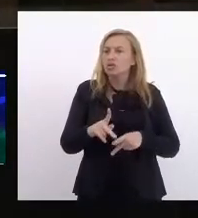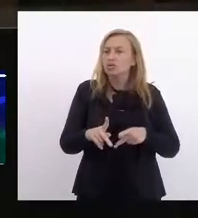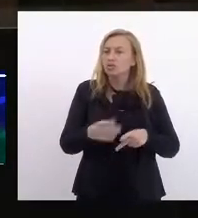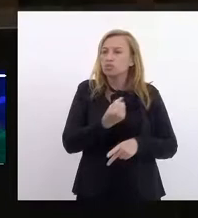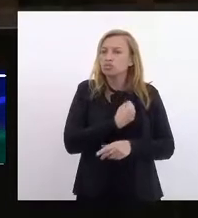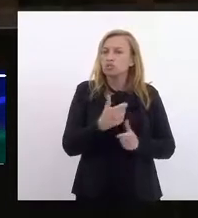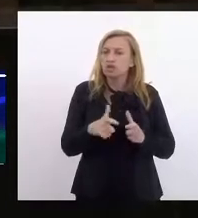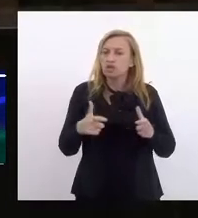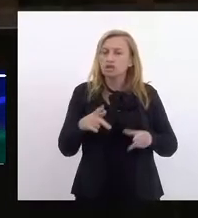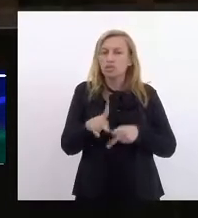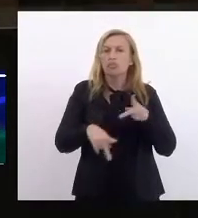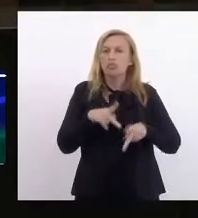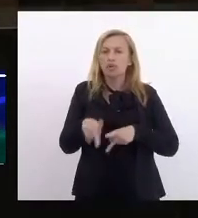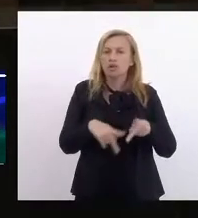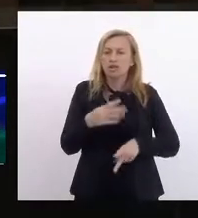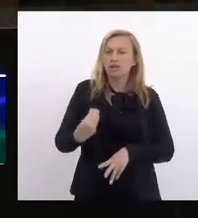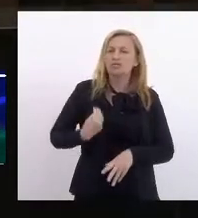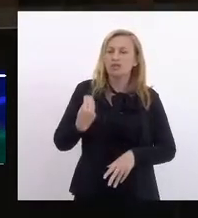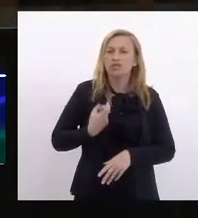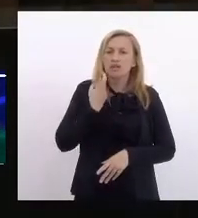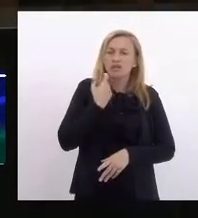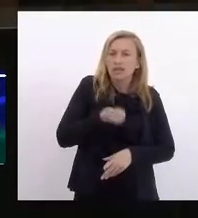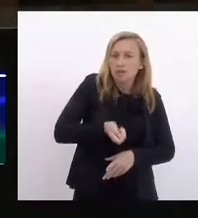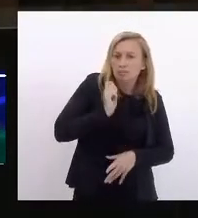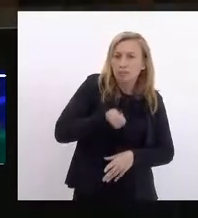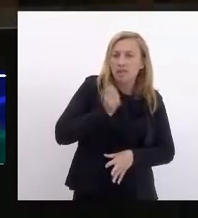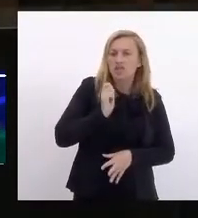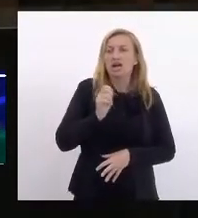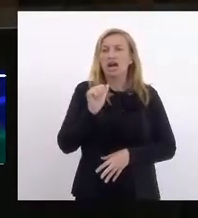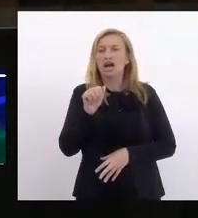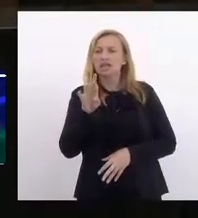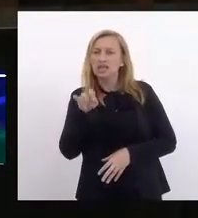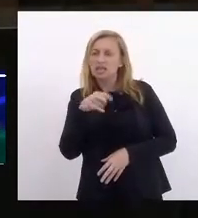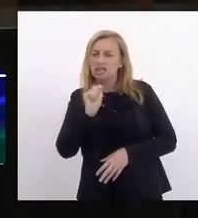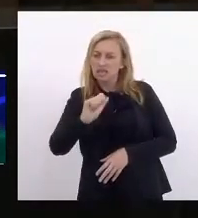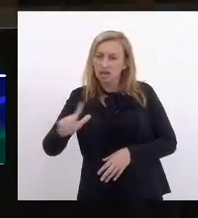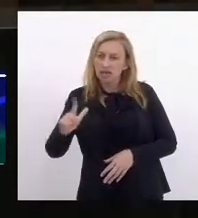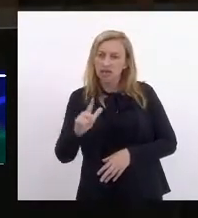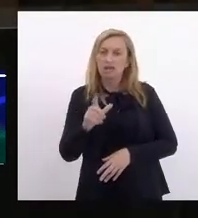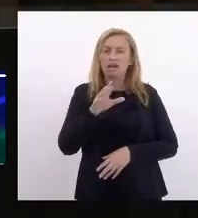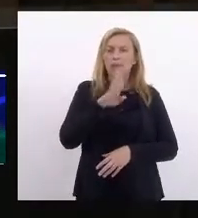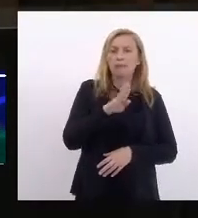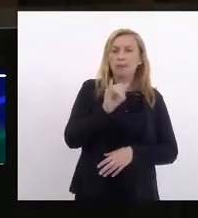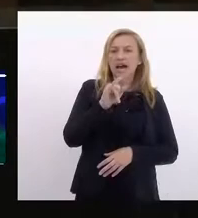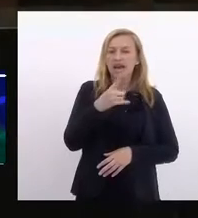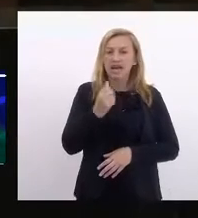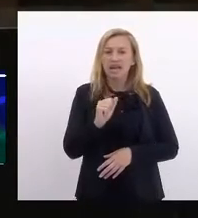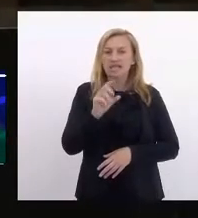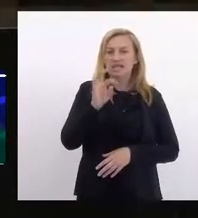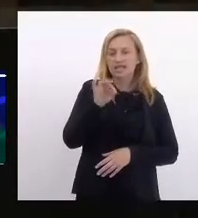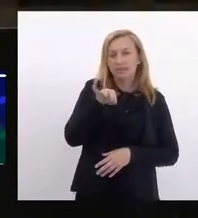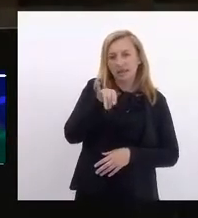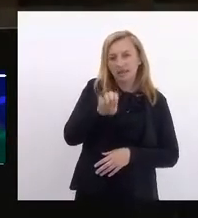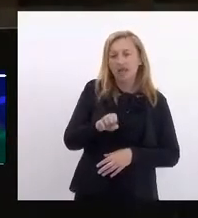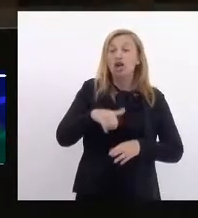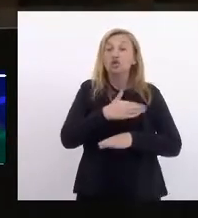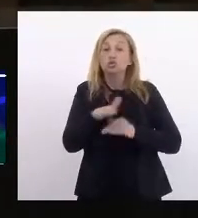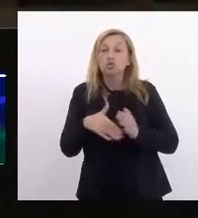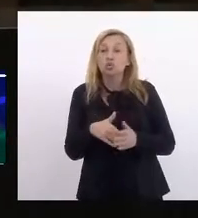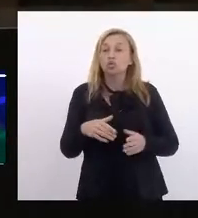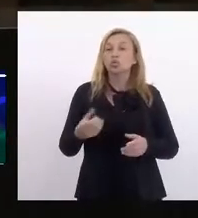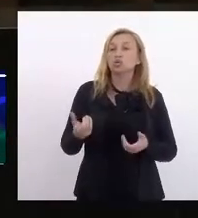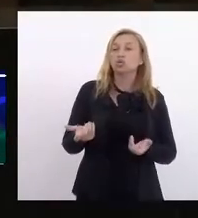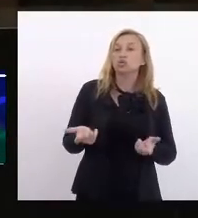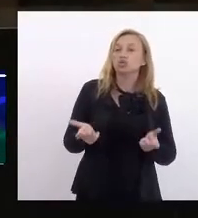que vivia da pesca artesanal na Baía de Sepetiba, a toda uma população de